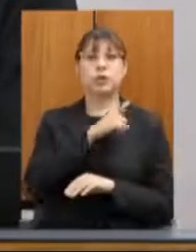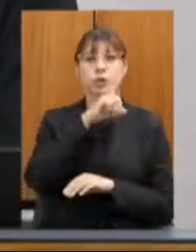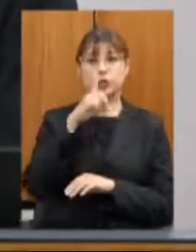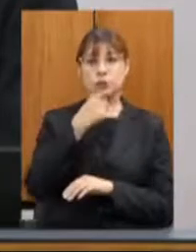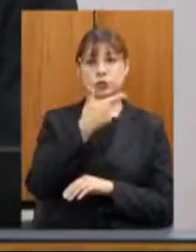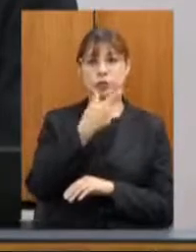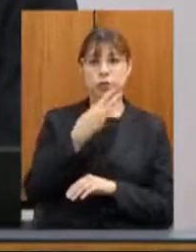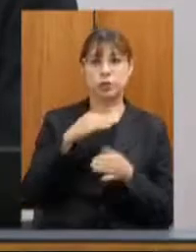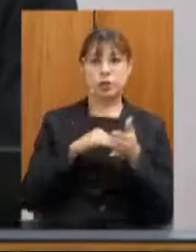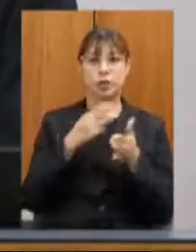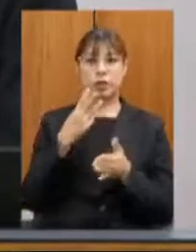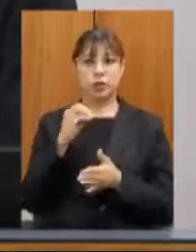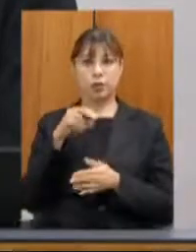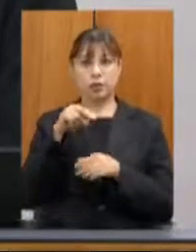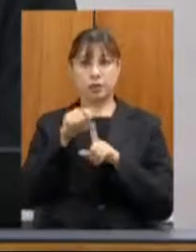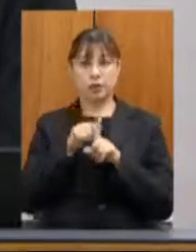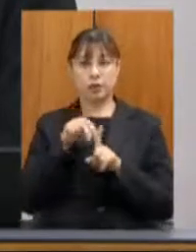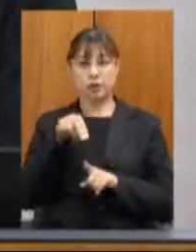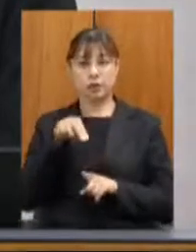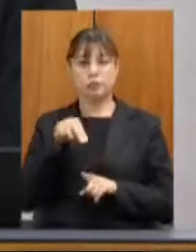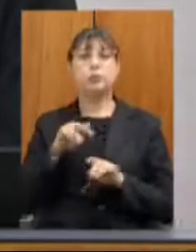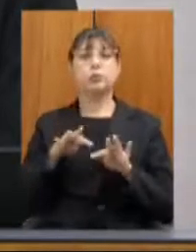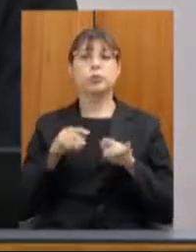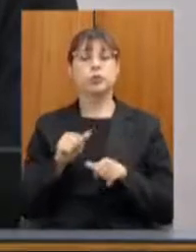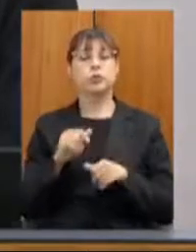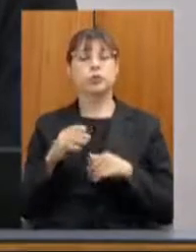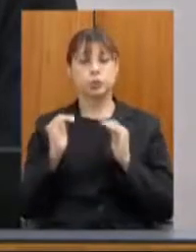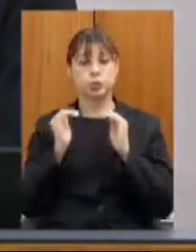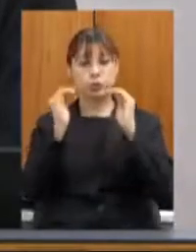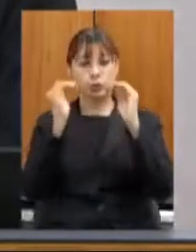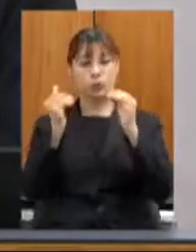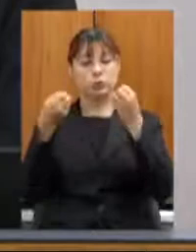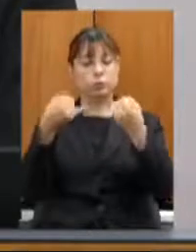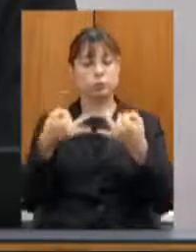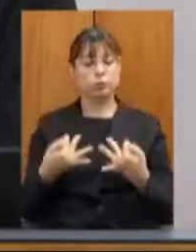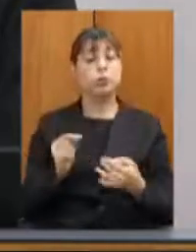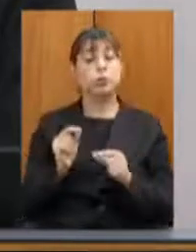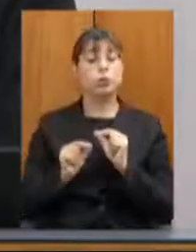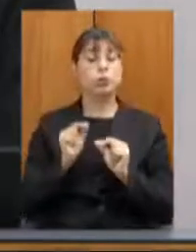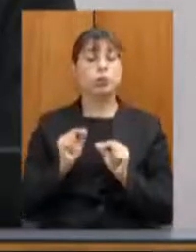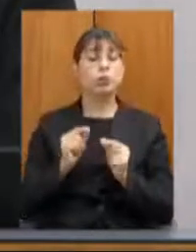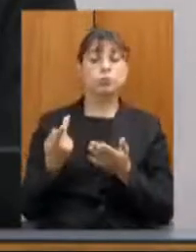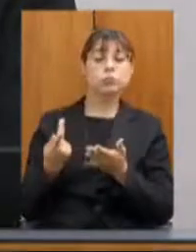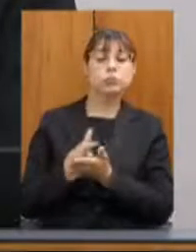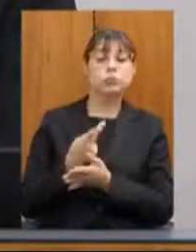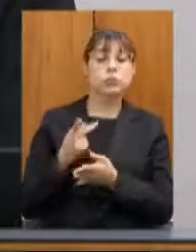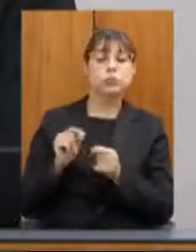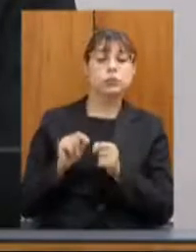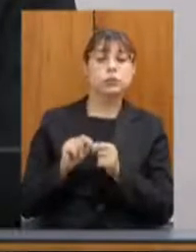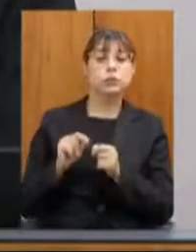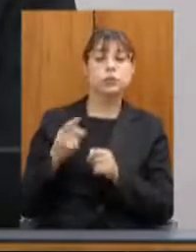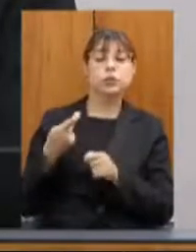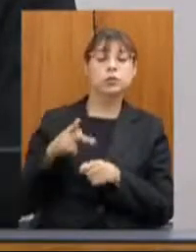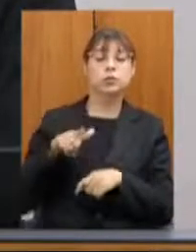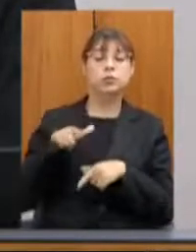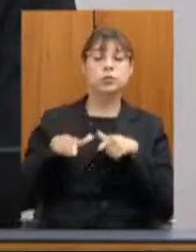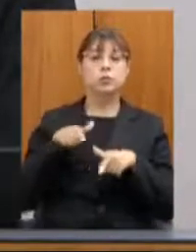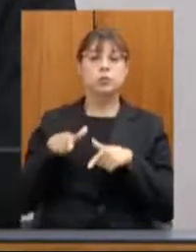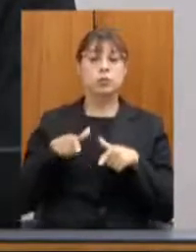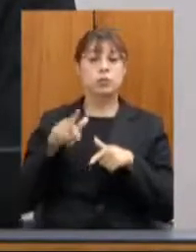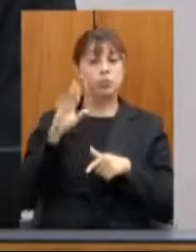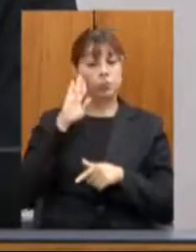as autoridades convocadas informarão sobre a gestão das suas áreas em 2020, com destaque para as ações adotadas para o